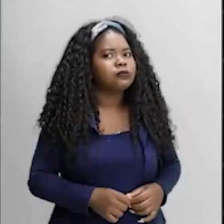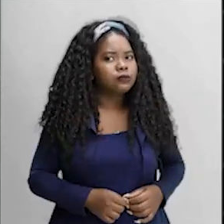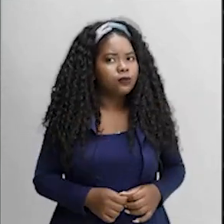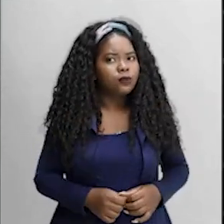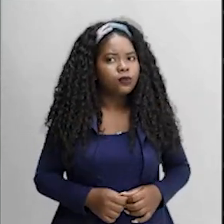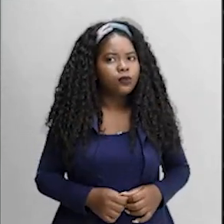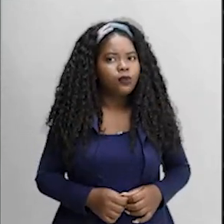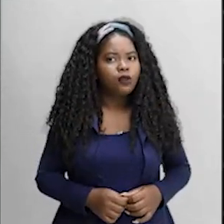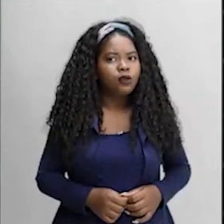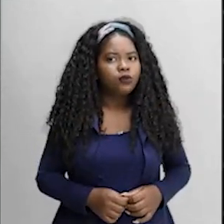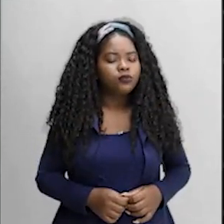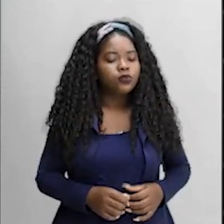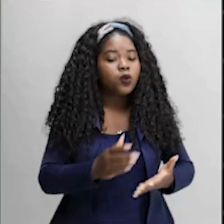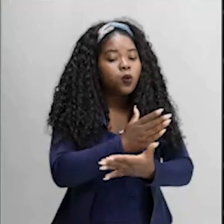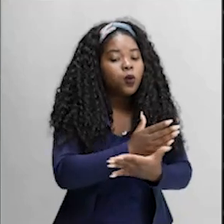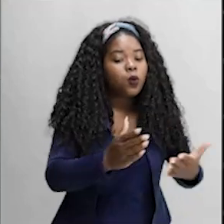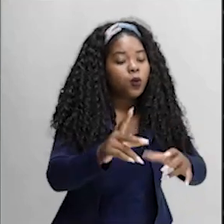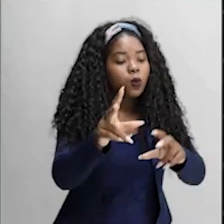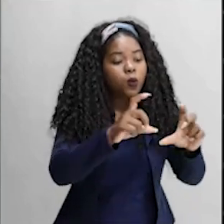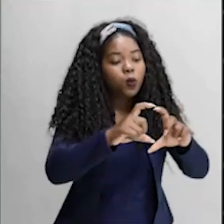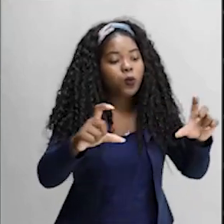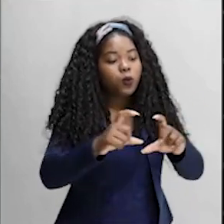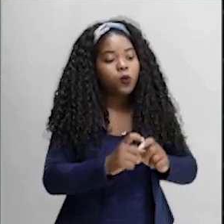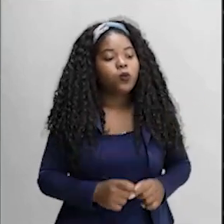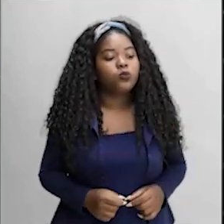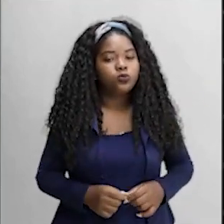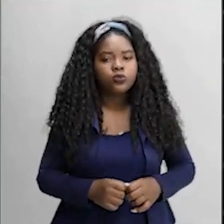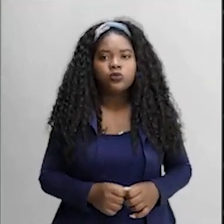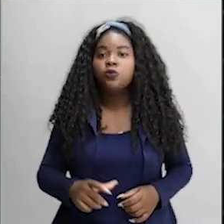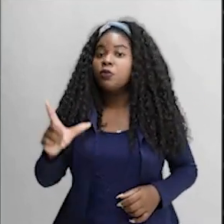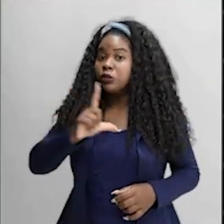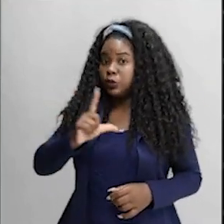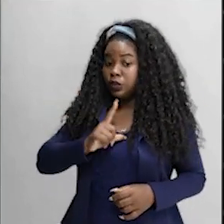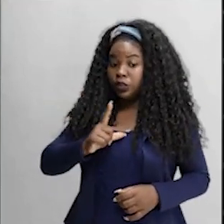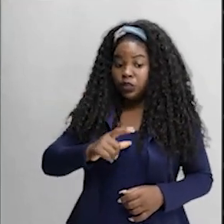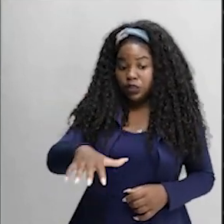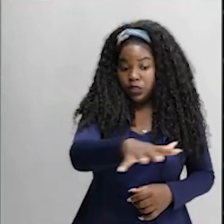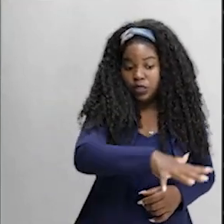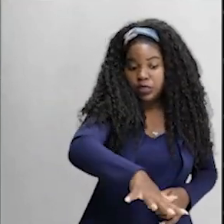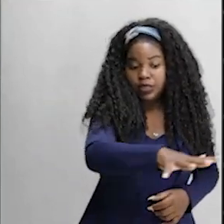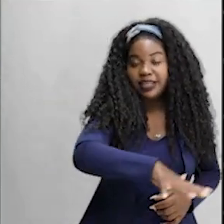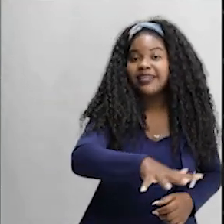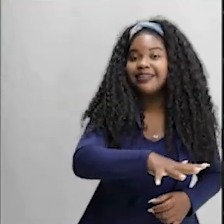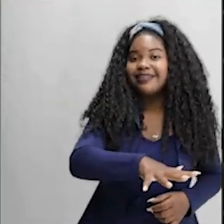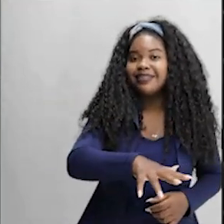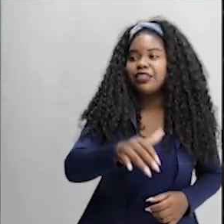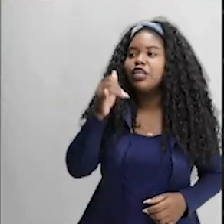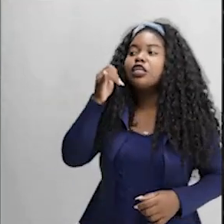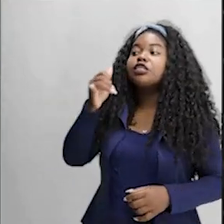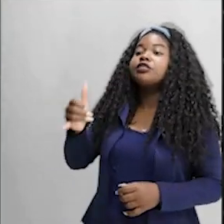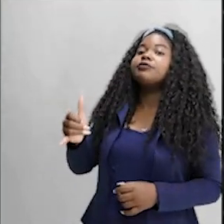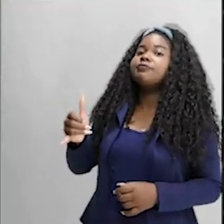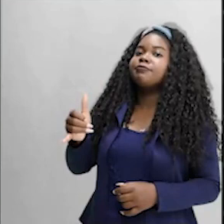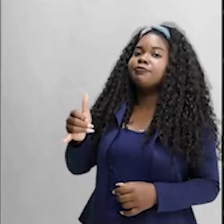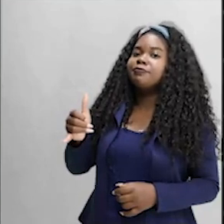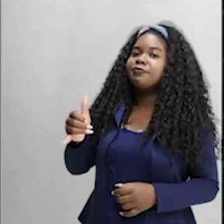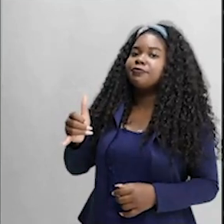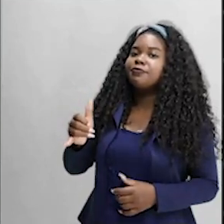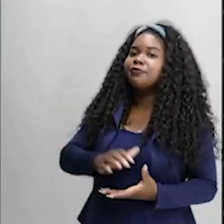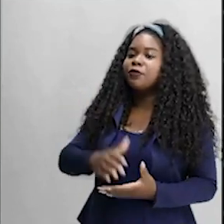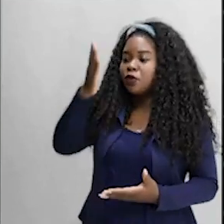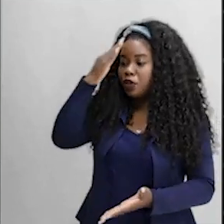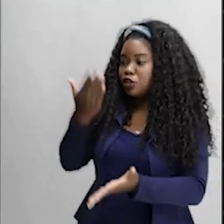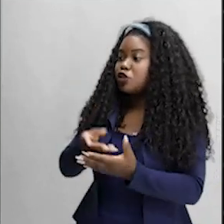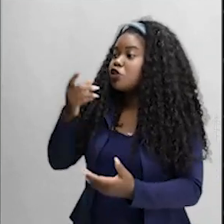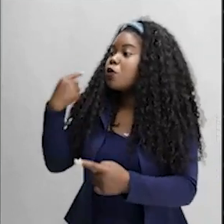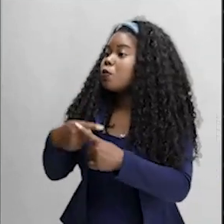da expressão. O primeiro que cercou um pedaço de terra e disse, ele falou, tu acreditou porque quis. Tu notou que